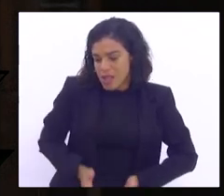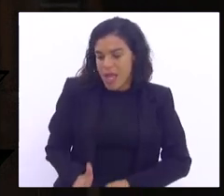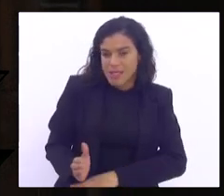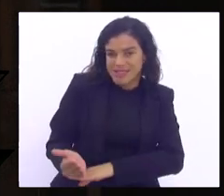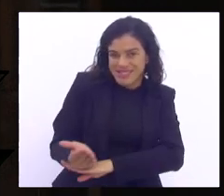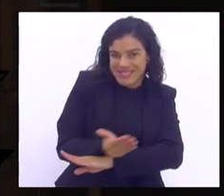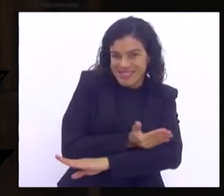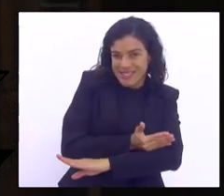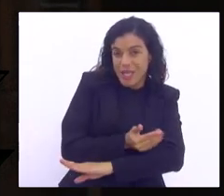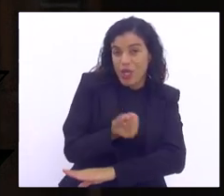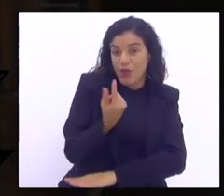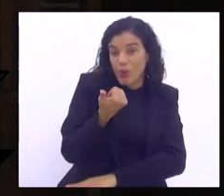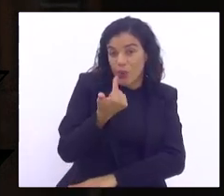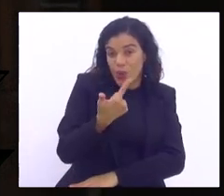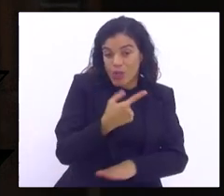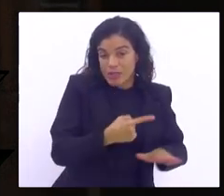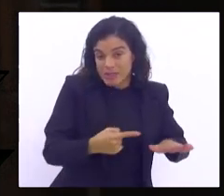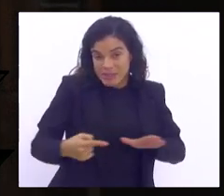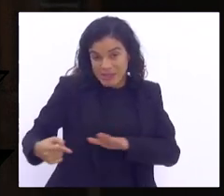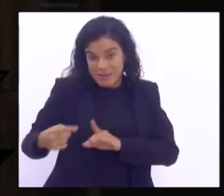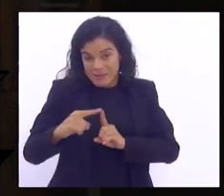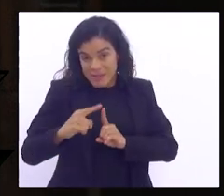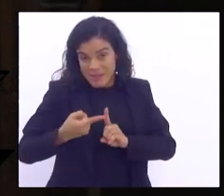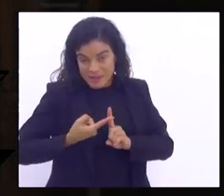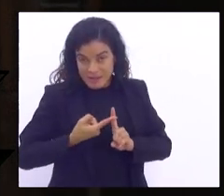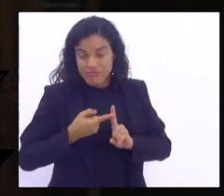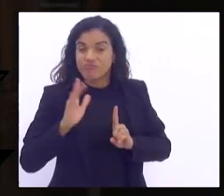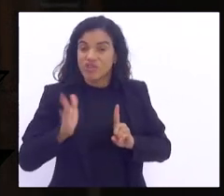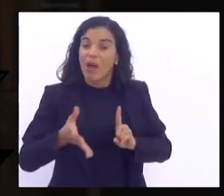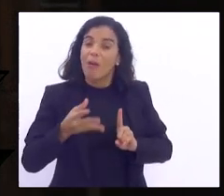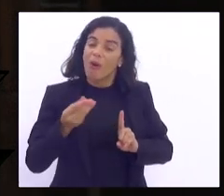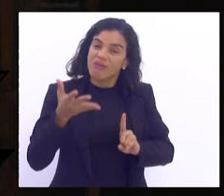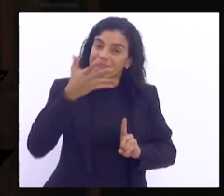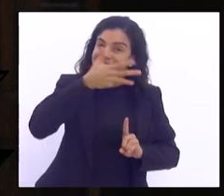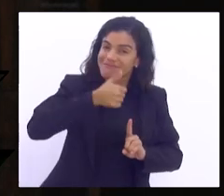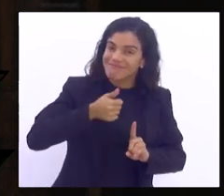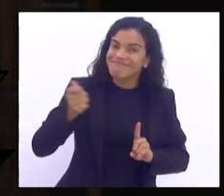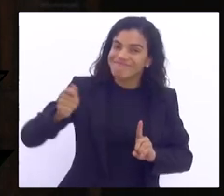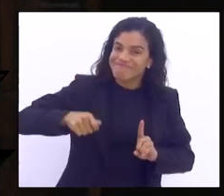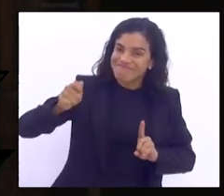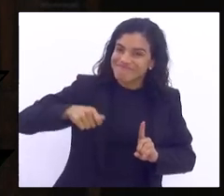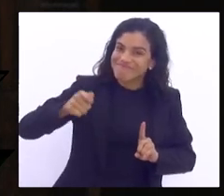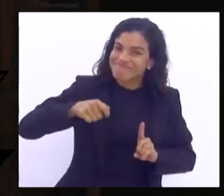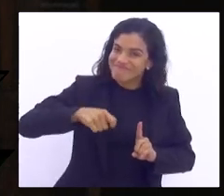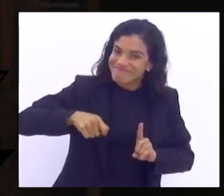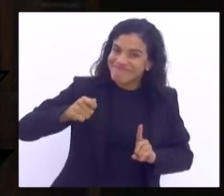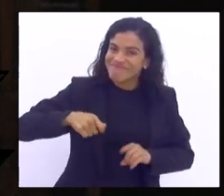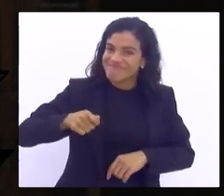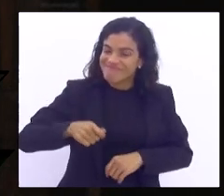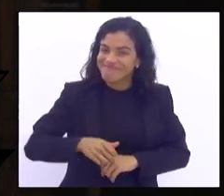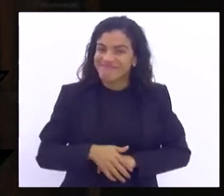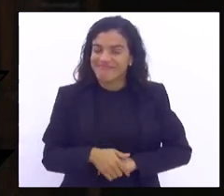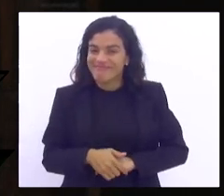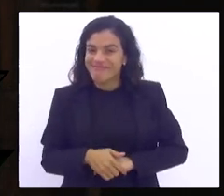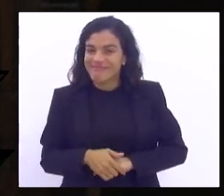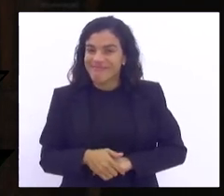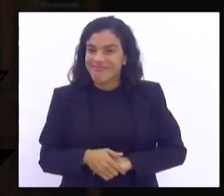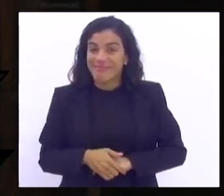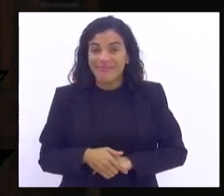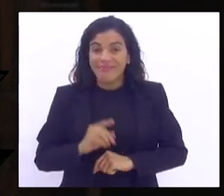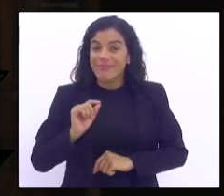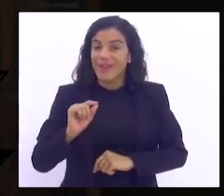prematura, com 12 semanas de gestação, já pode sobreviver. E é bem o